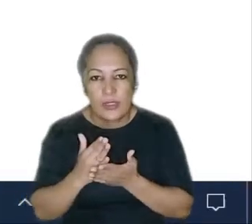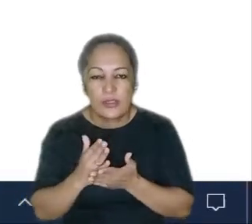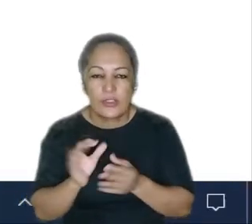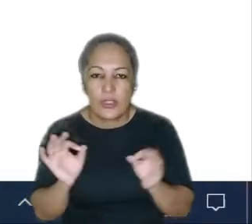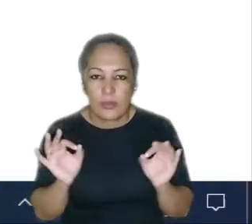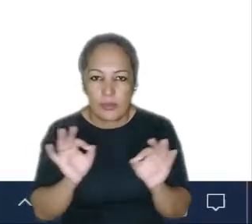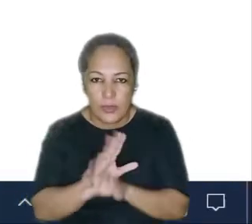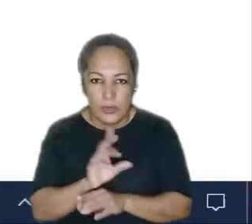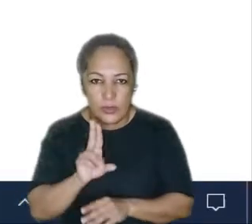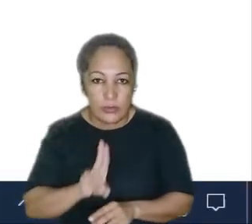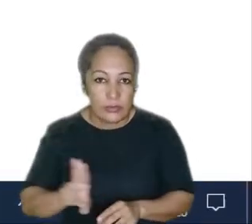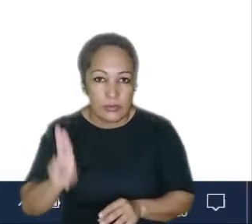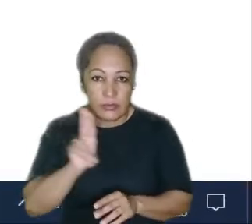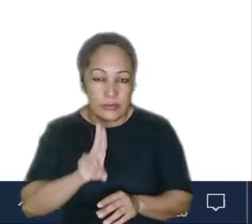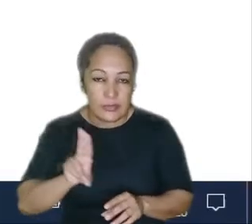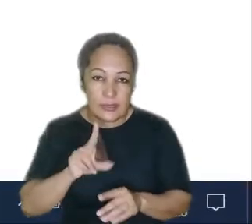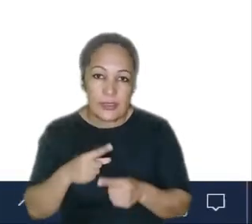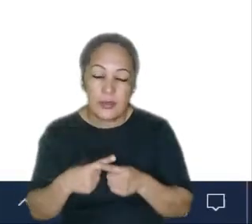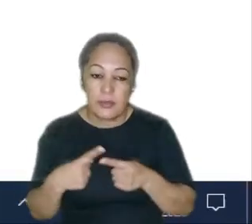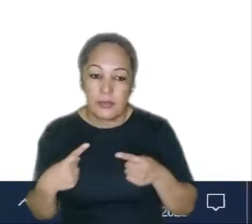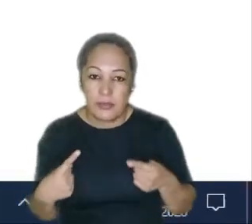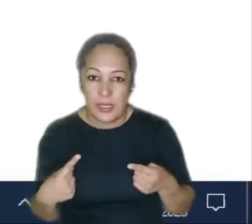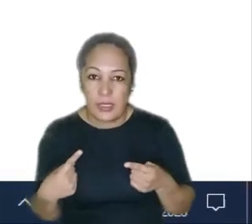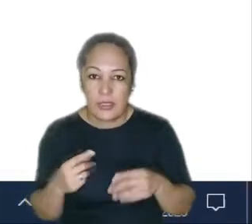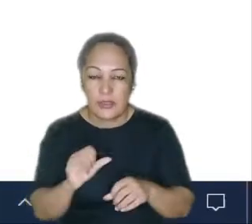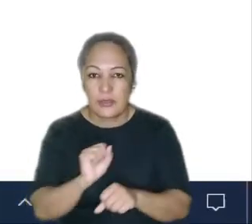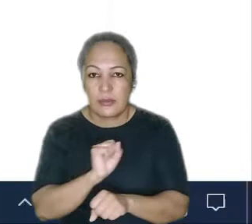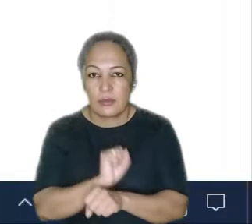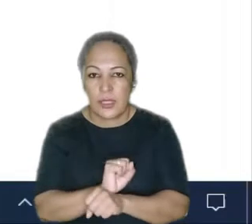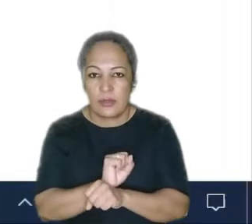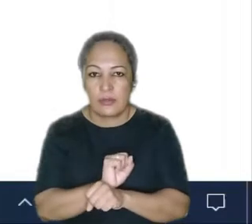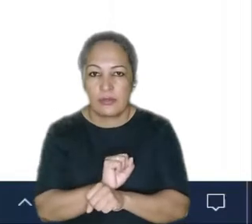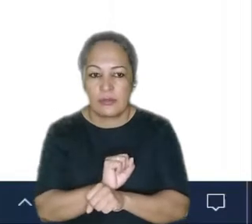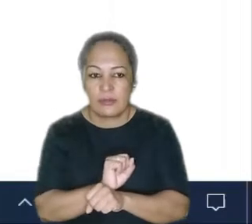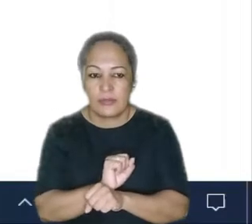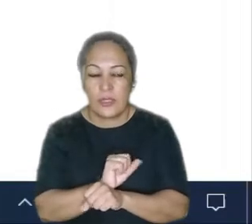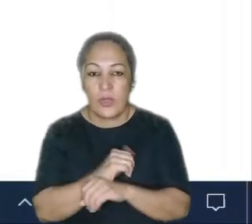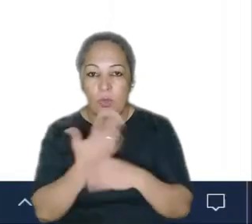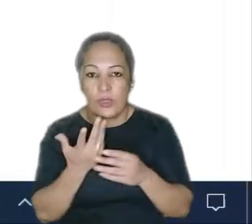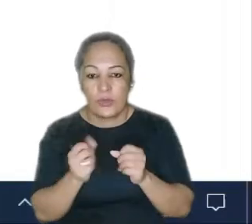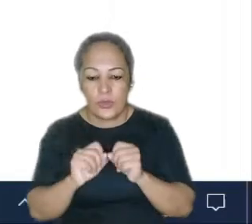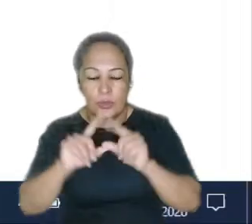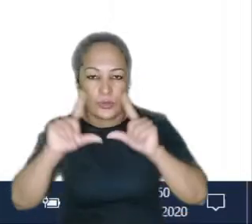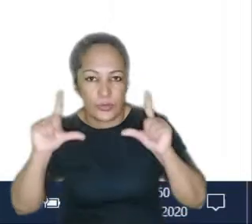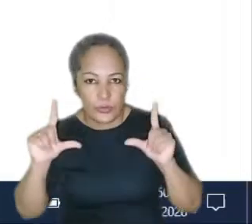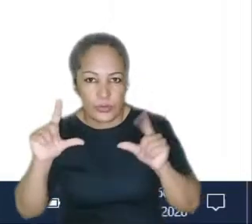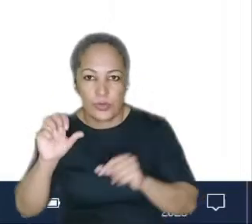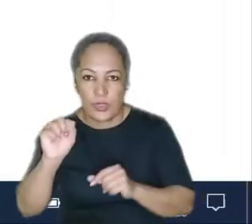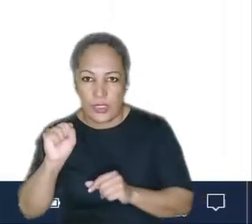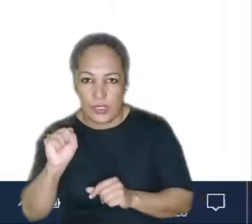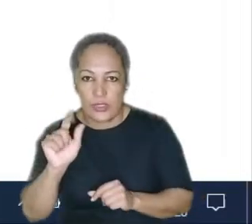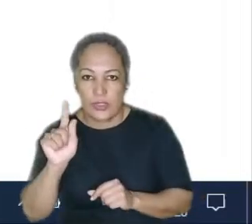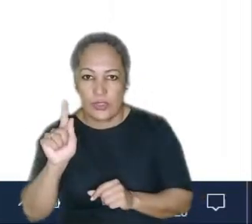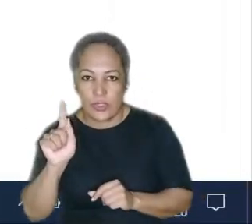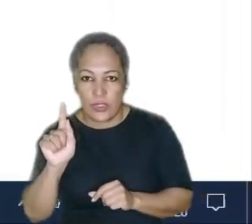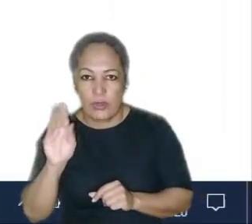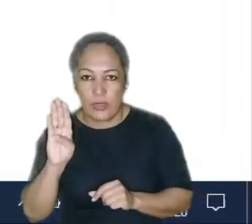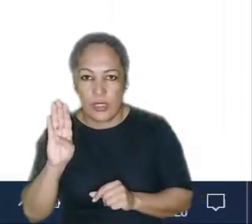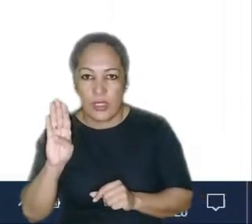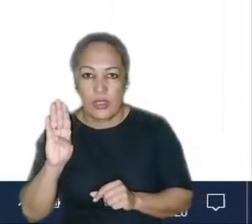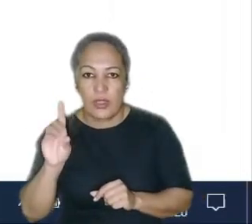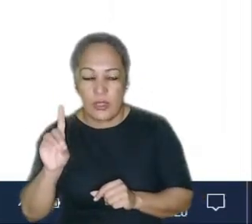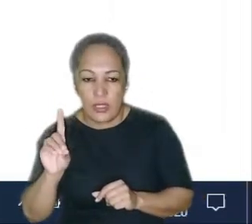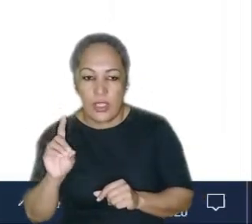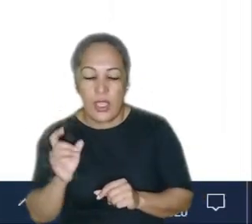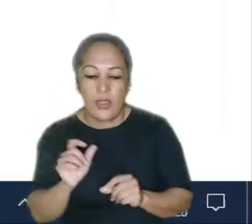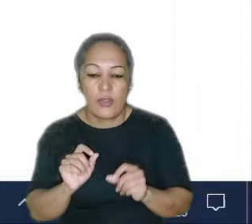fica um ativado pausado. Então, quando eu abro o SGBD e eu venho aqui e faço uma conexão nesse servidor, aí